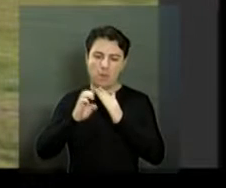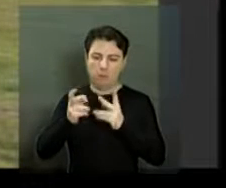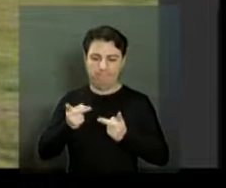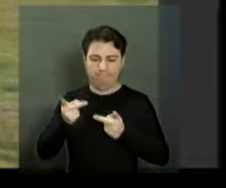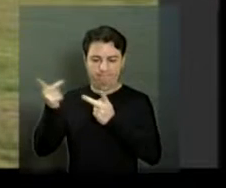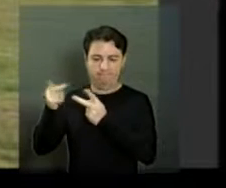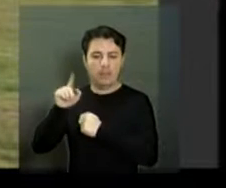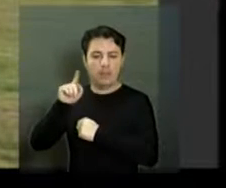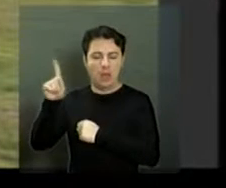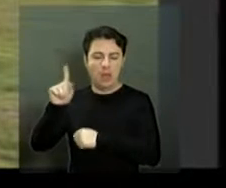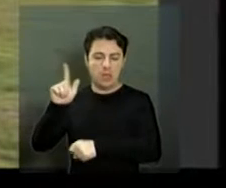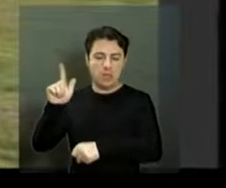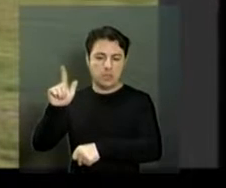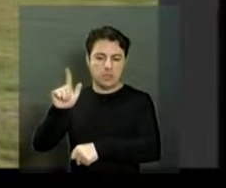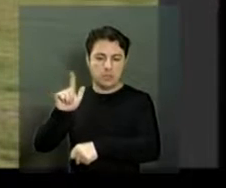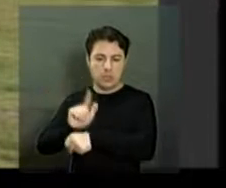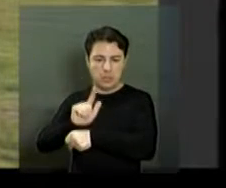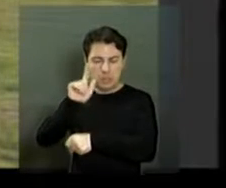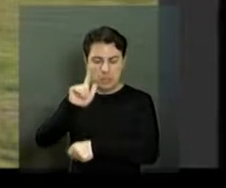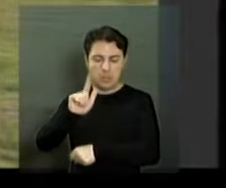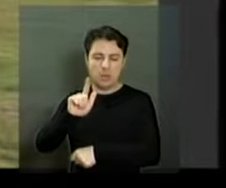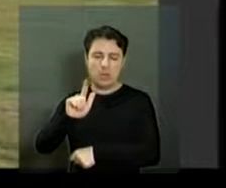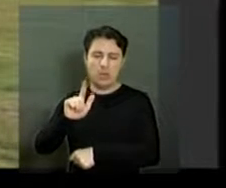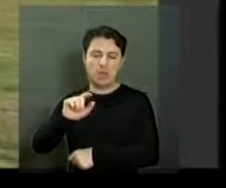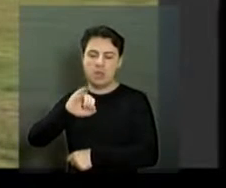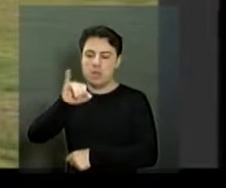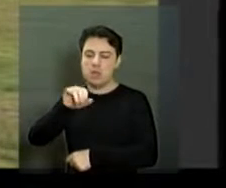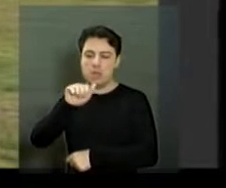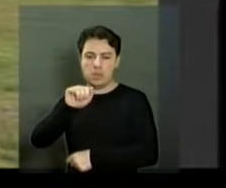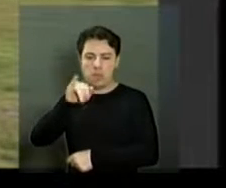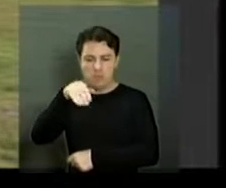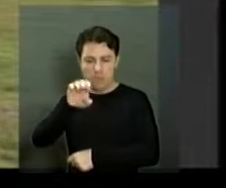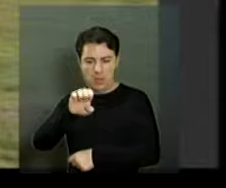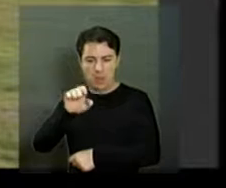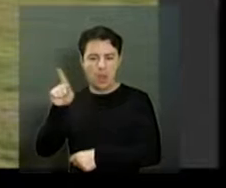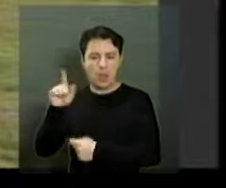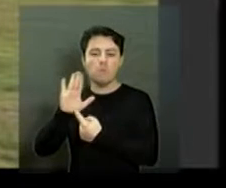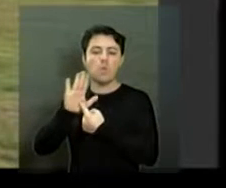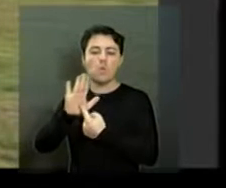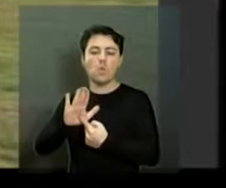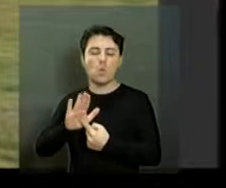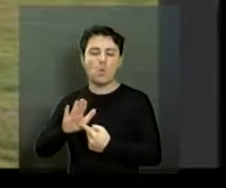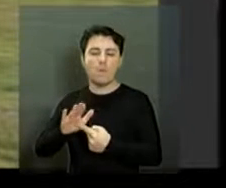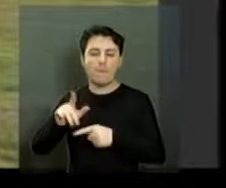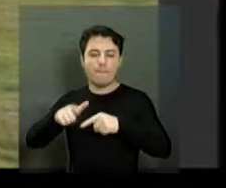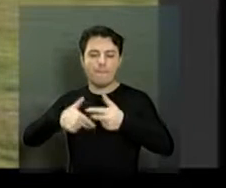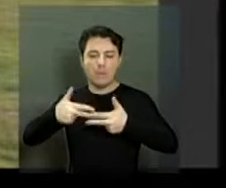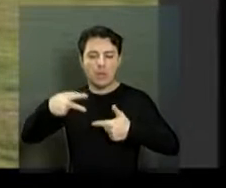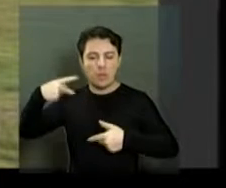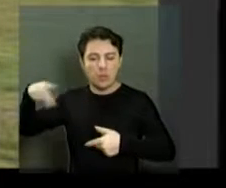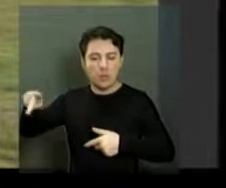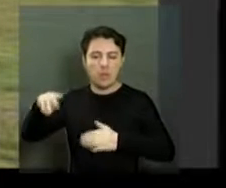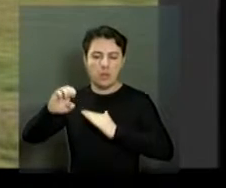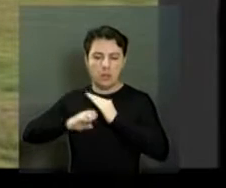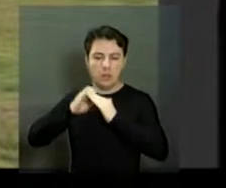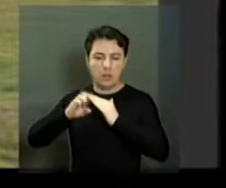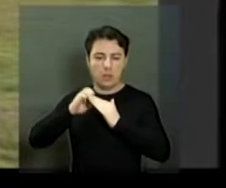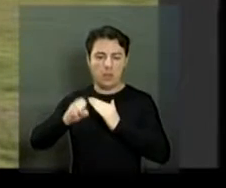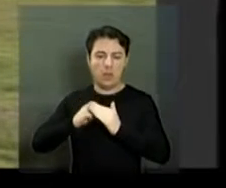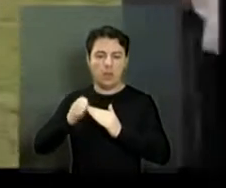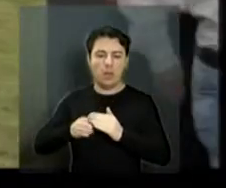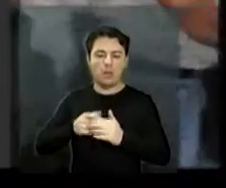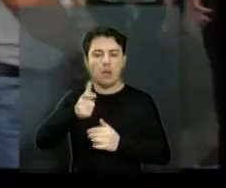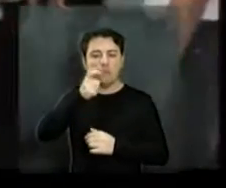recebidos pelo gerente industrial Jaime Schneider, que apresentou os produtos da empresa. Guiou uma visita pela